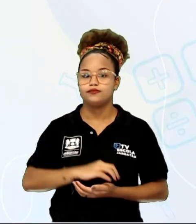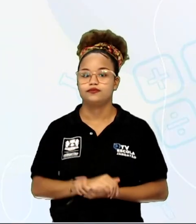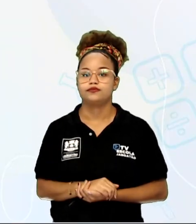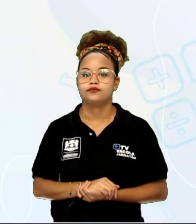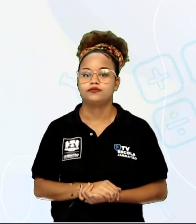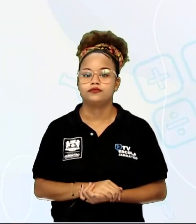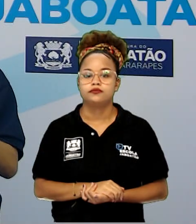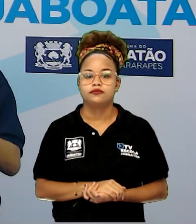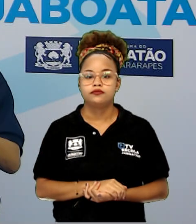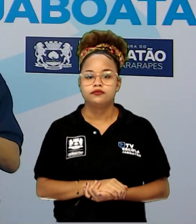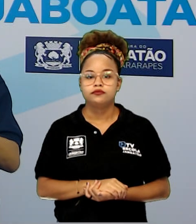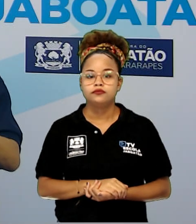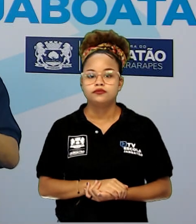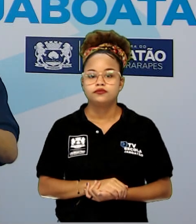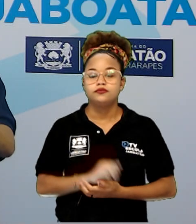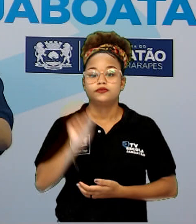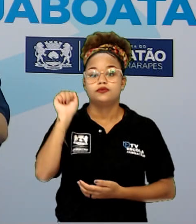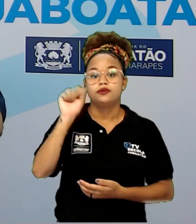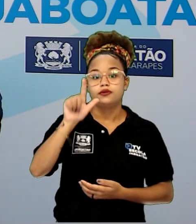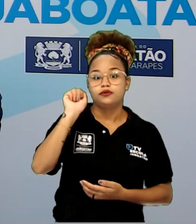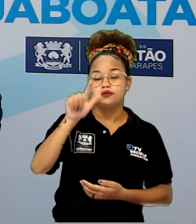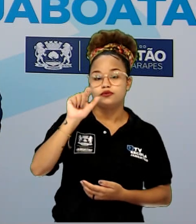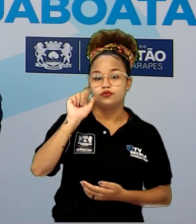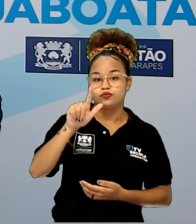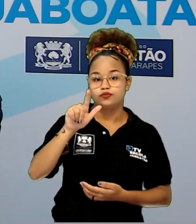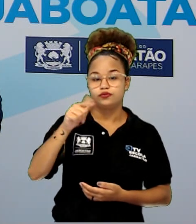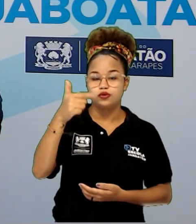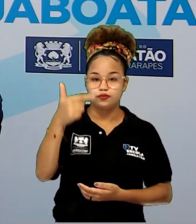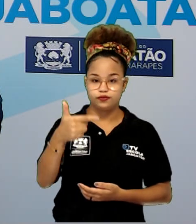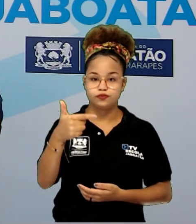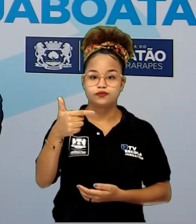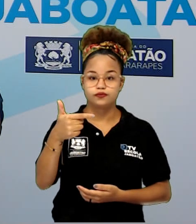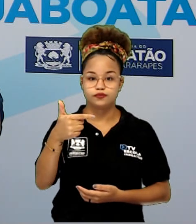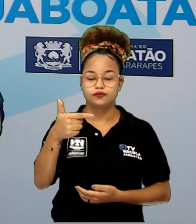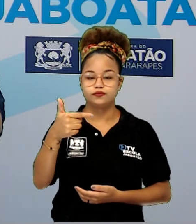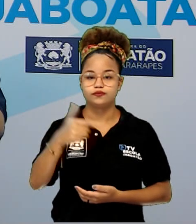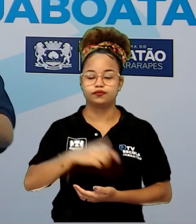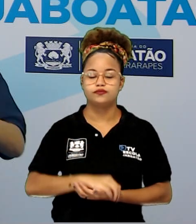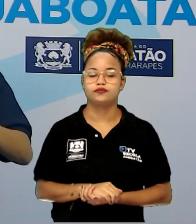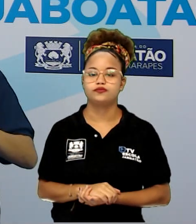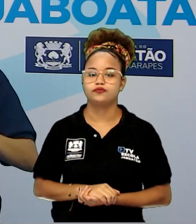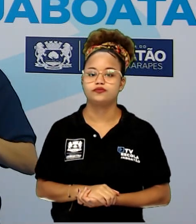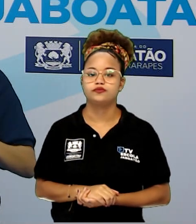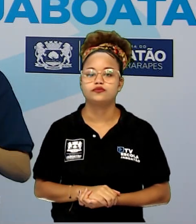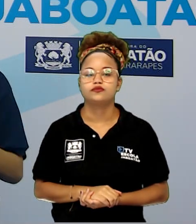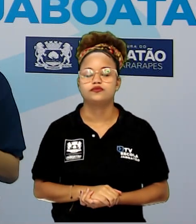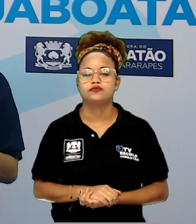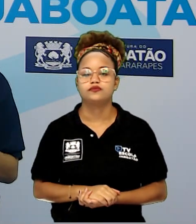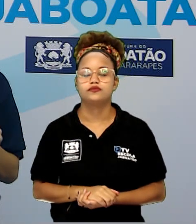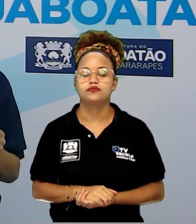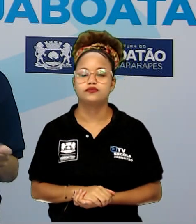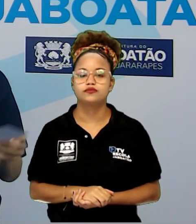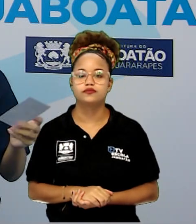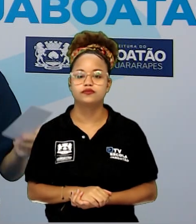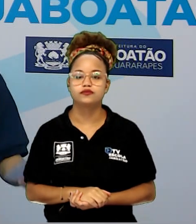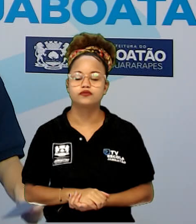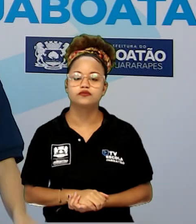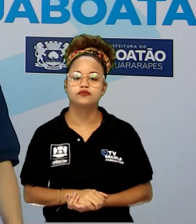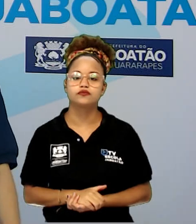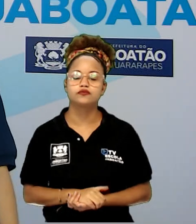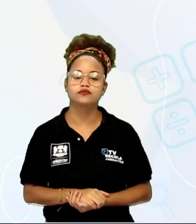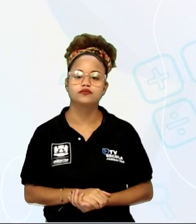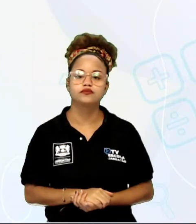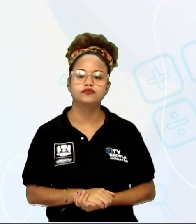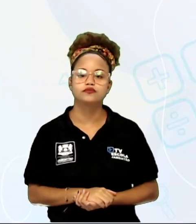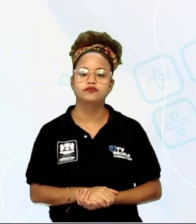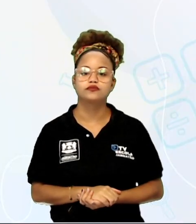R$ 2. Azul, ó, ela aqui. Tá? Ela é azul. Notinha de R$ 2. A